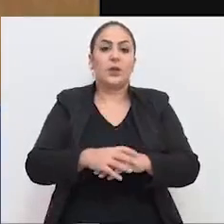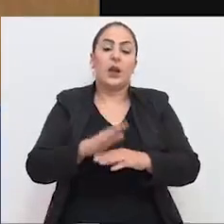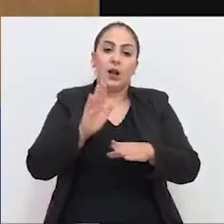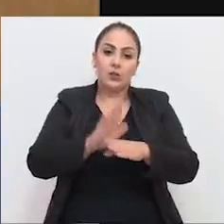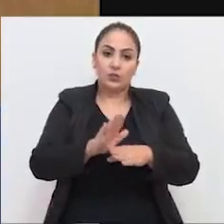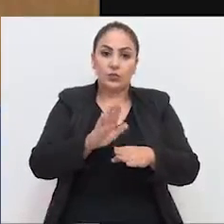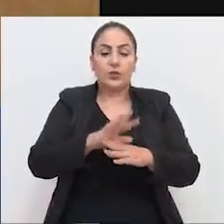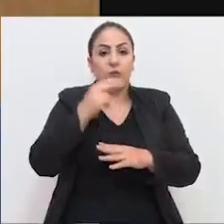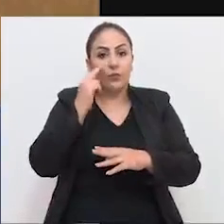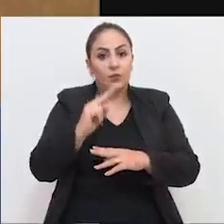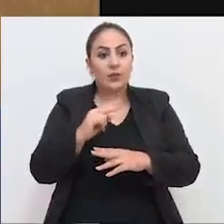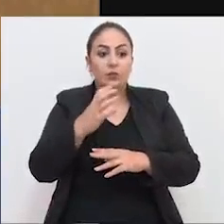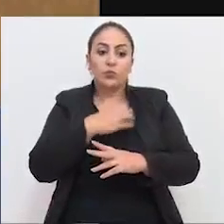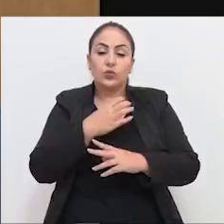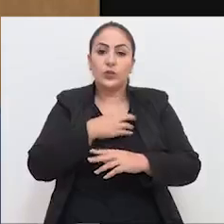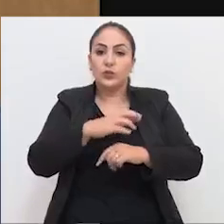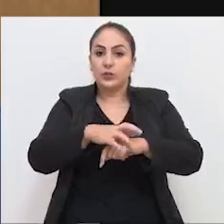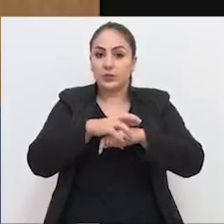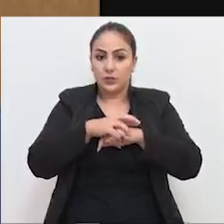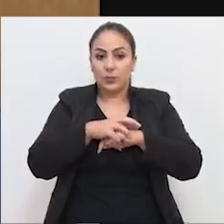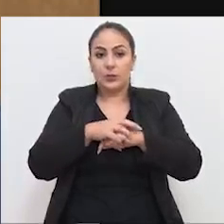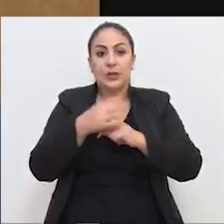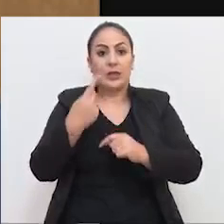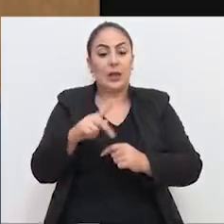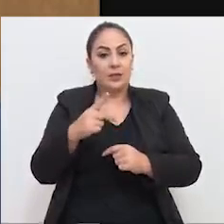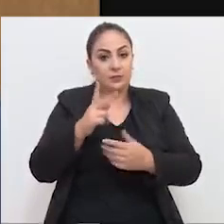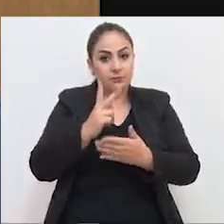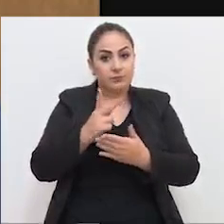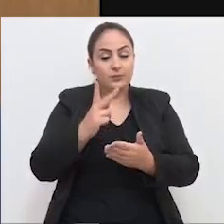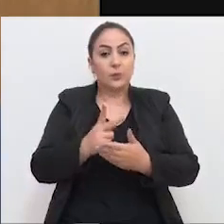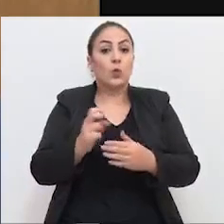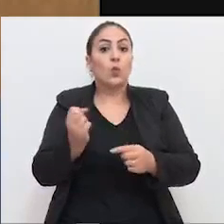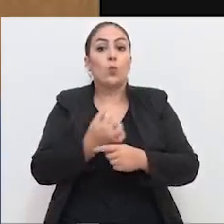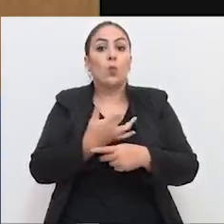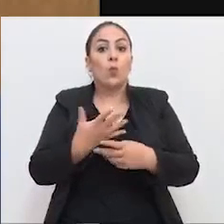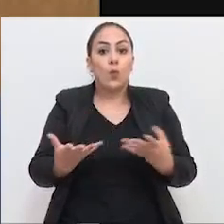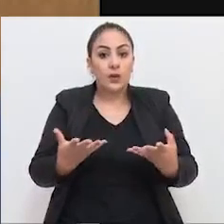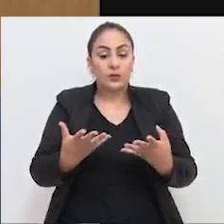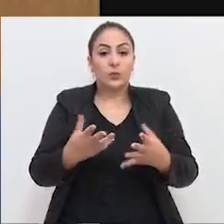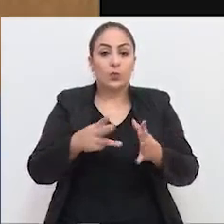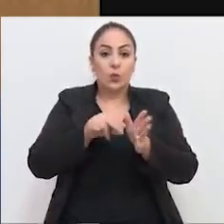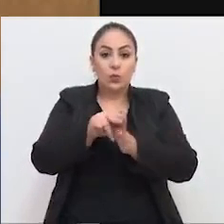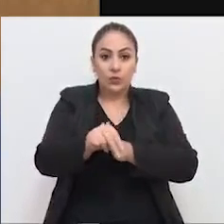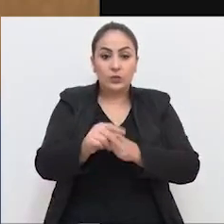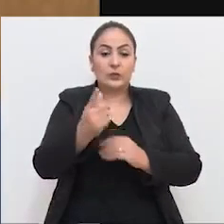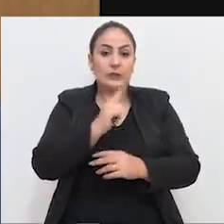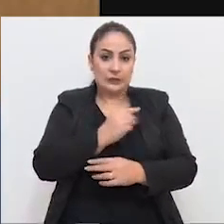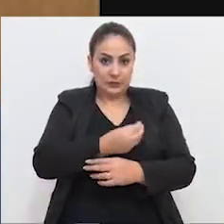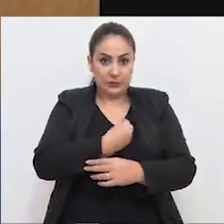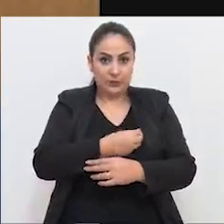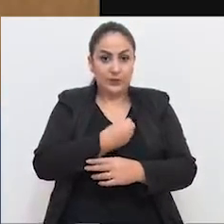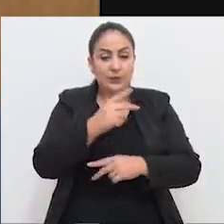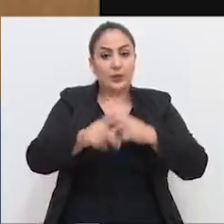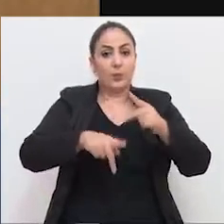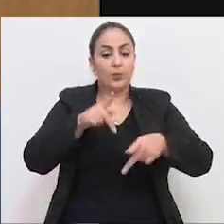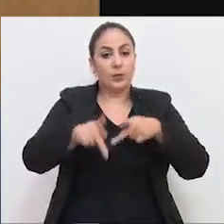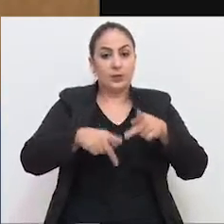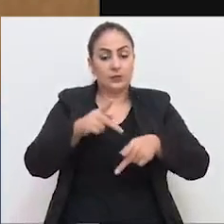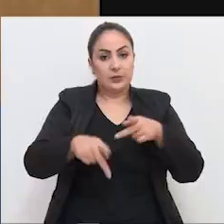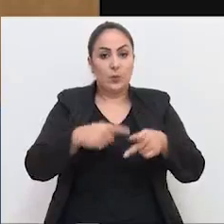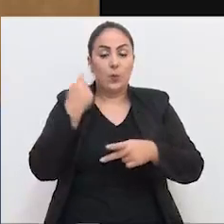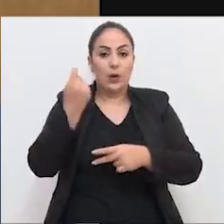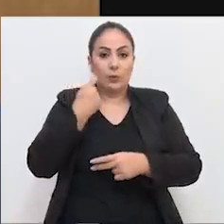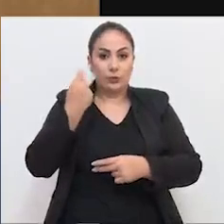identificar de uma forma bastante segura esta prevalência, ou seja, o quanto que o vírus está na